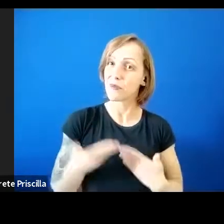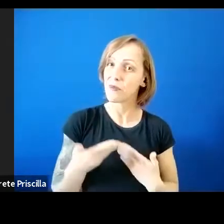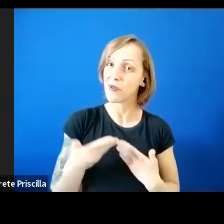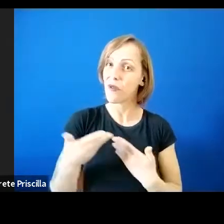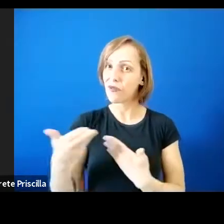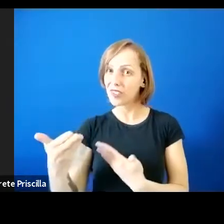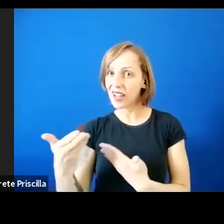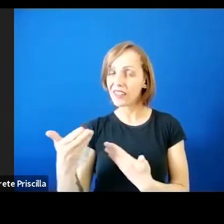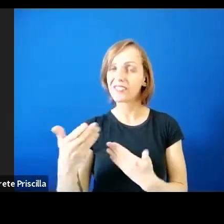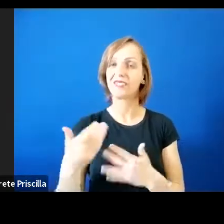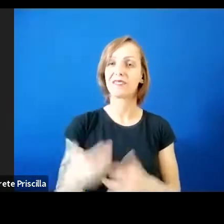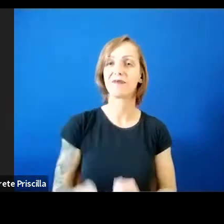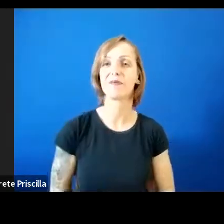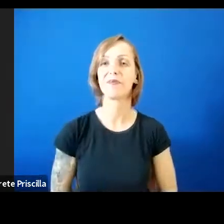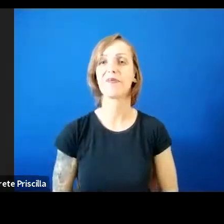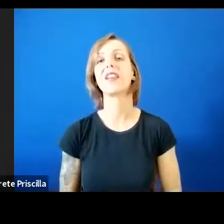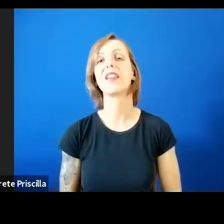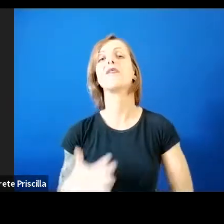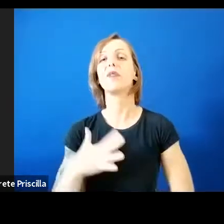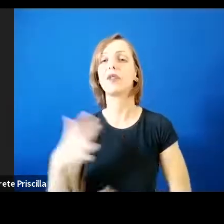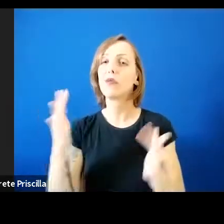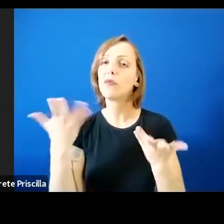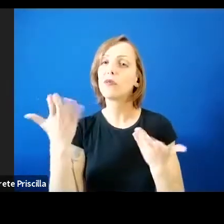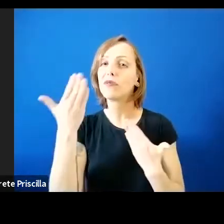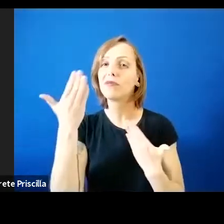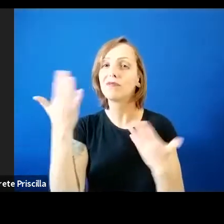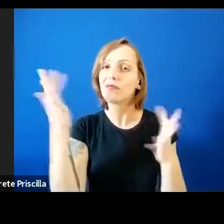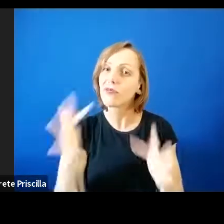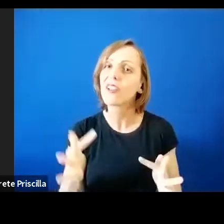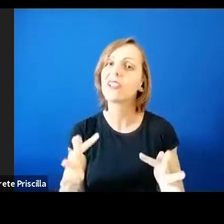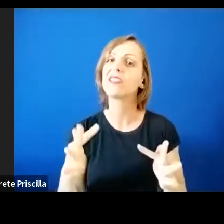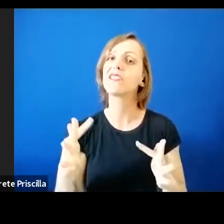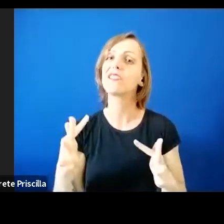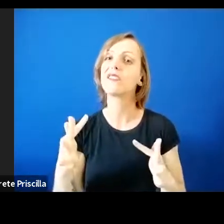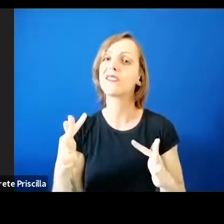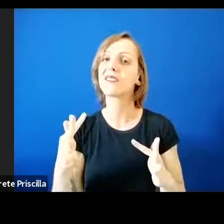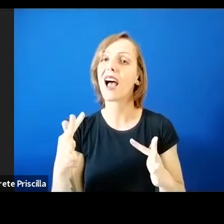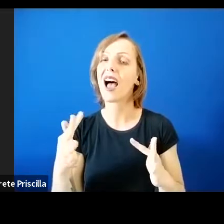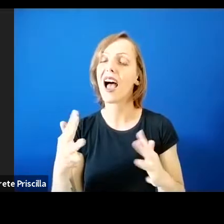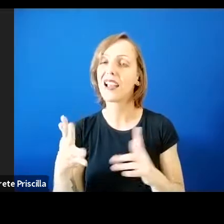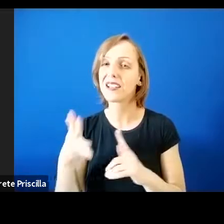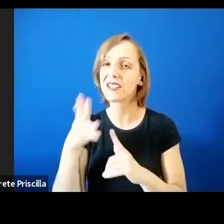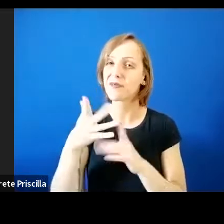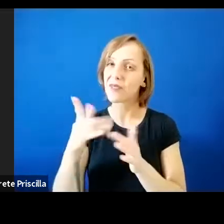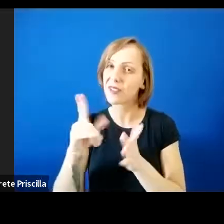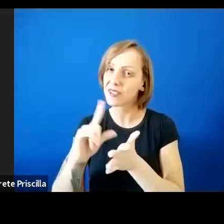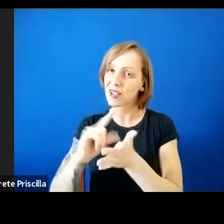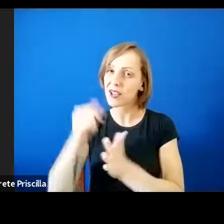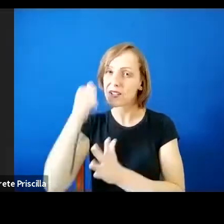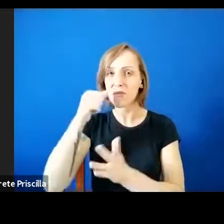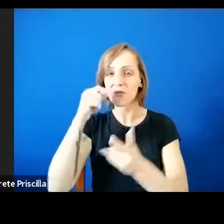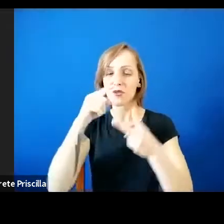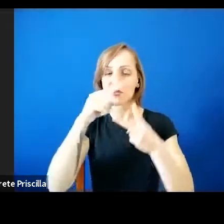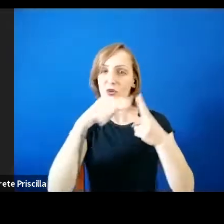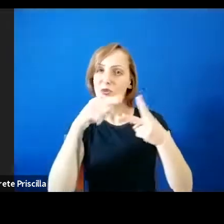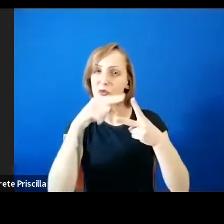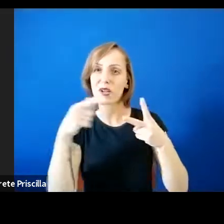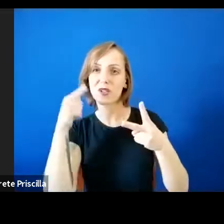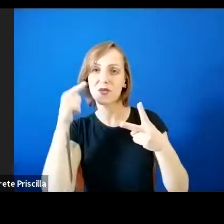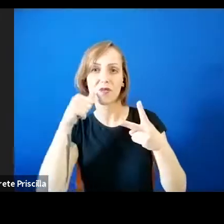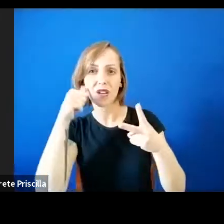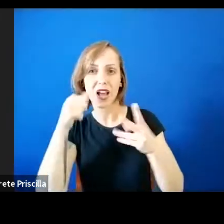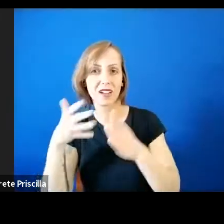ter ouvido a Querexu, né? Por ter ouvido a companheira Léa. E